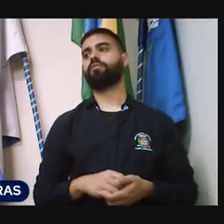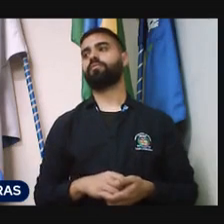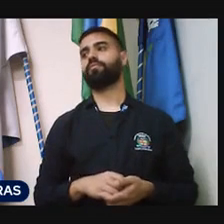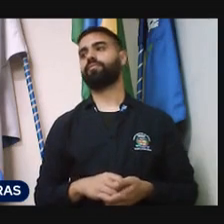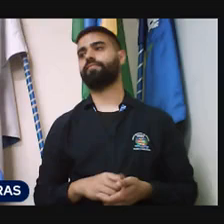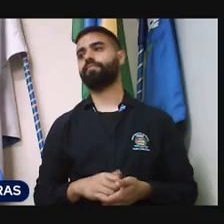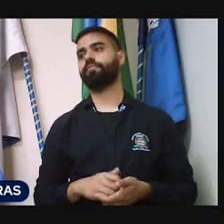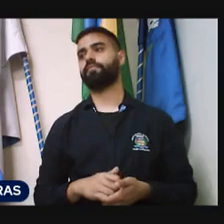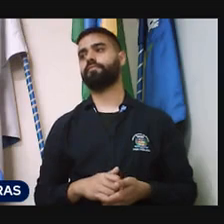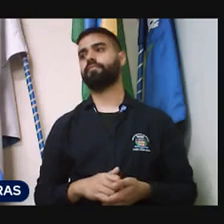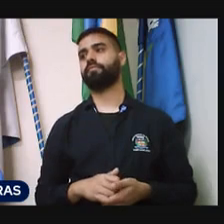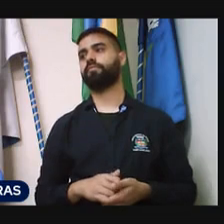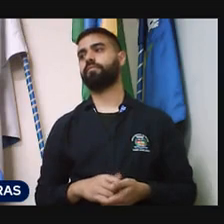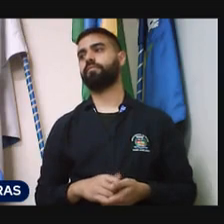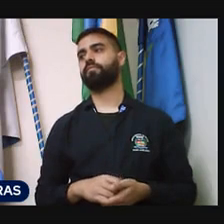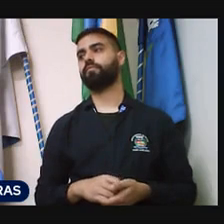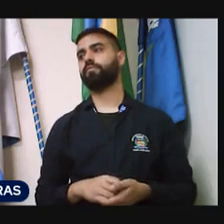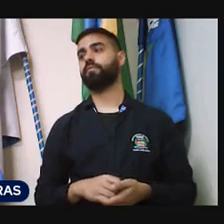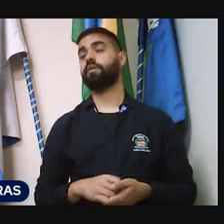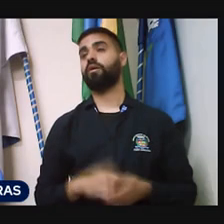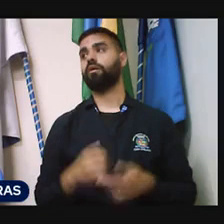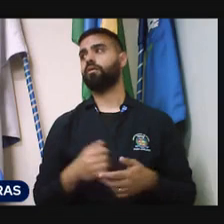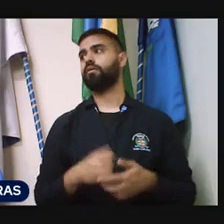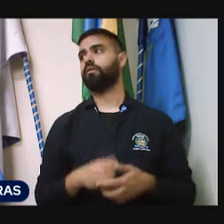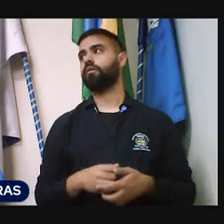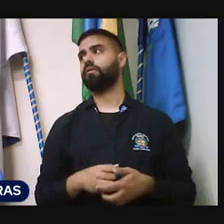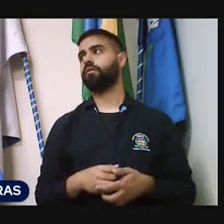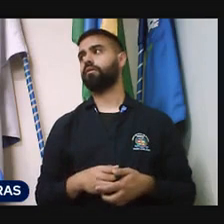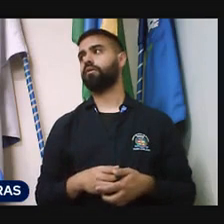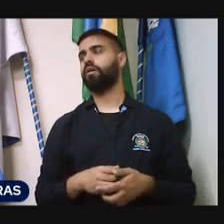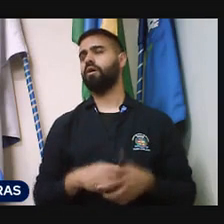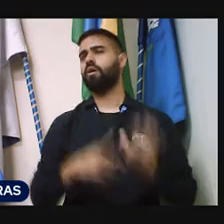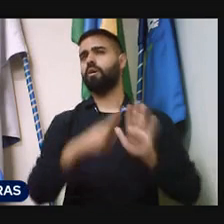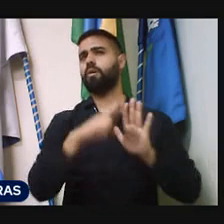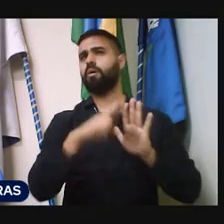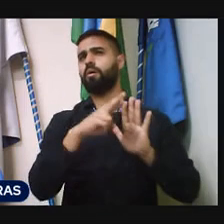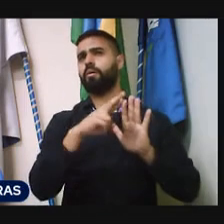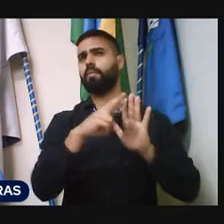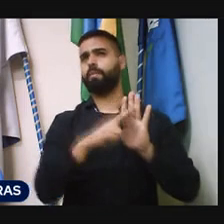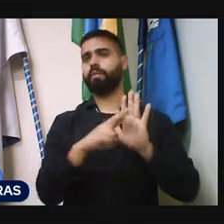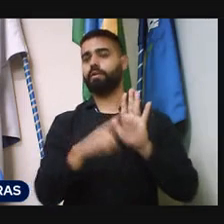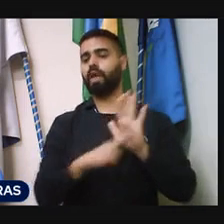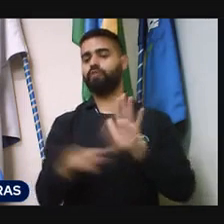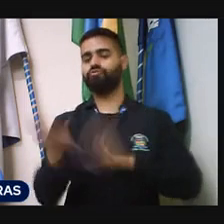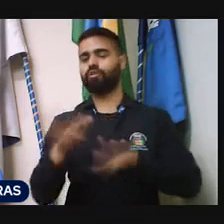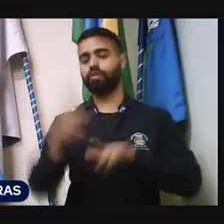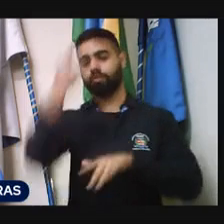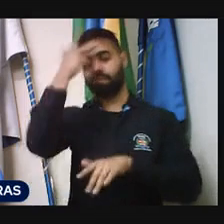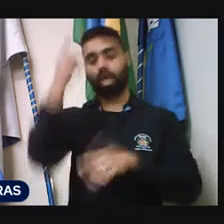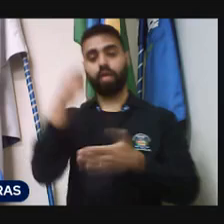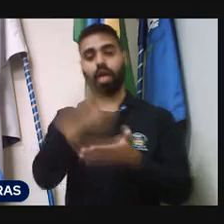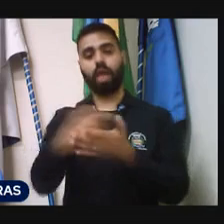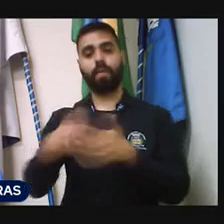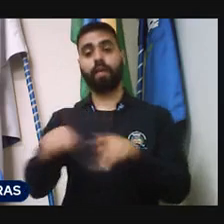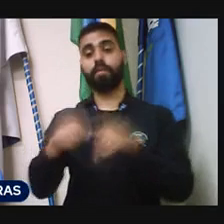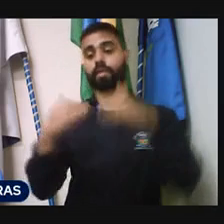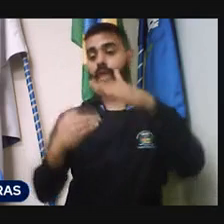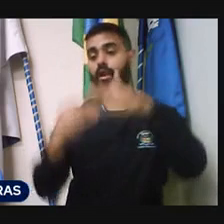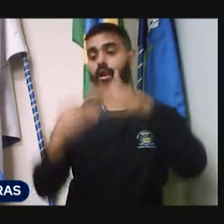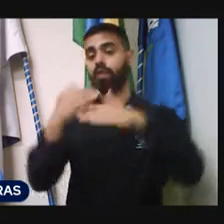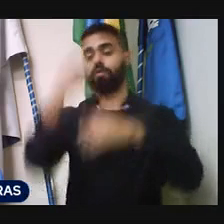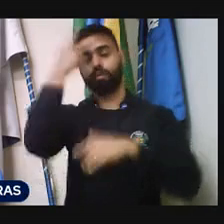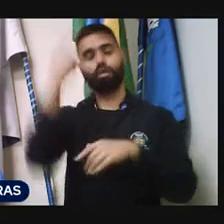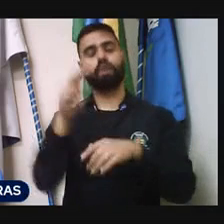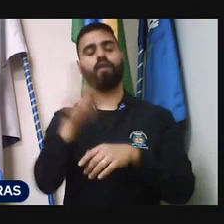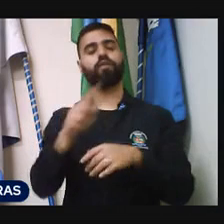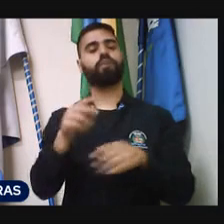é uma das regras básicas da linguagem validade fiscal diz respeito ao controle de gastos com pessoal em quando limita aos estofos